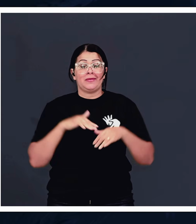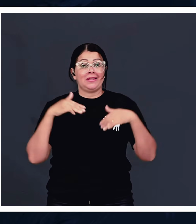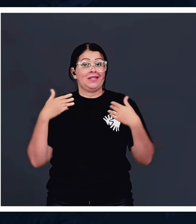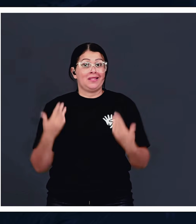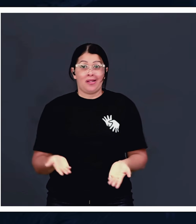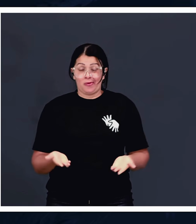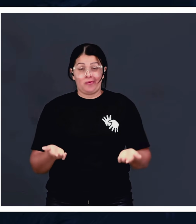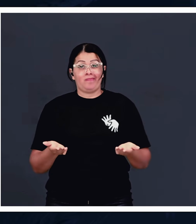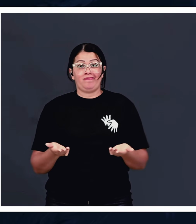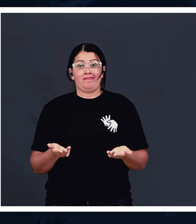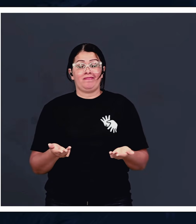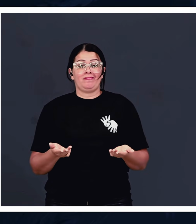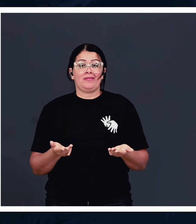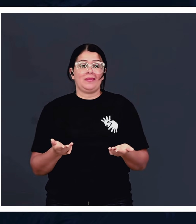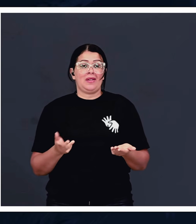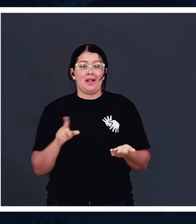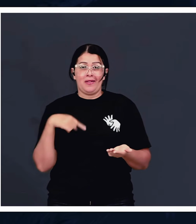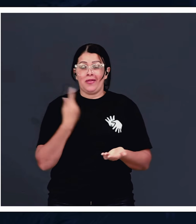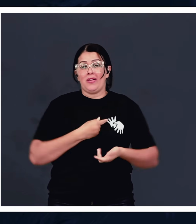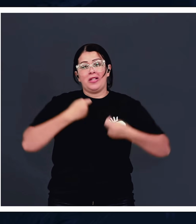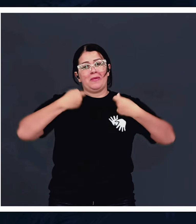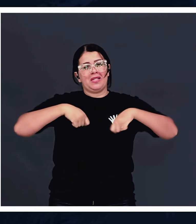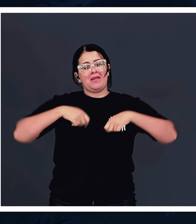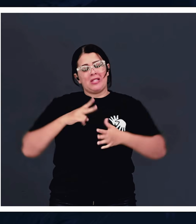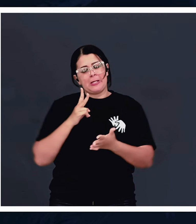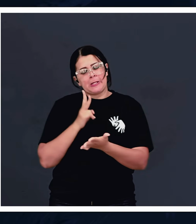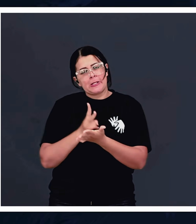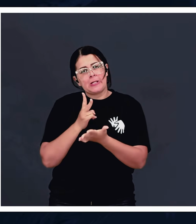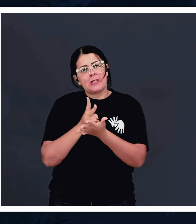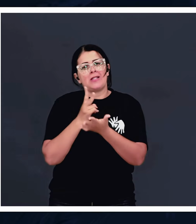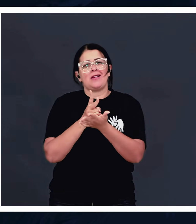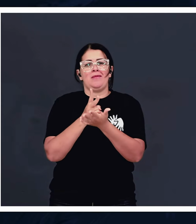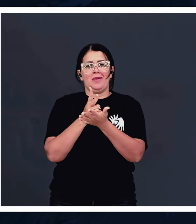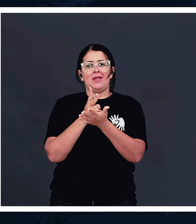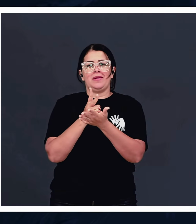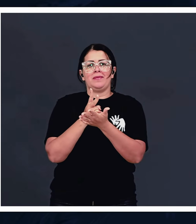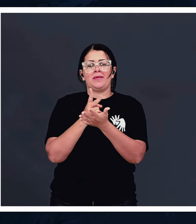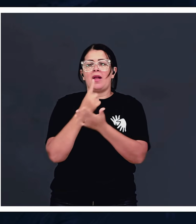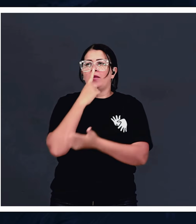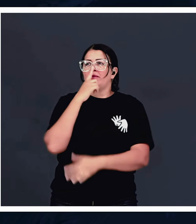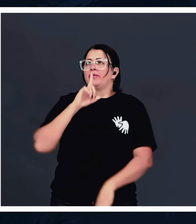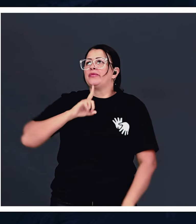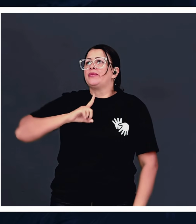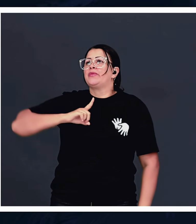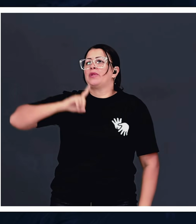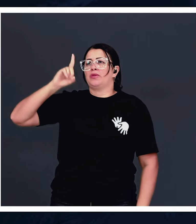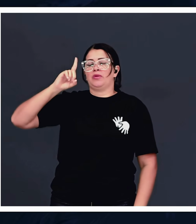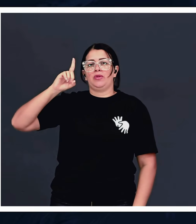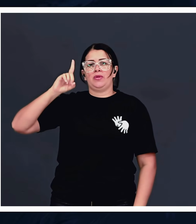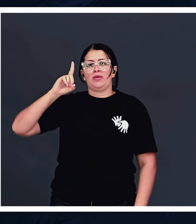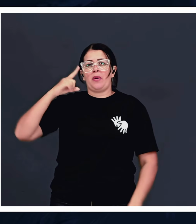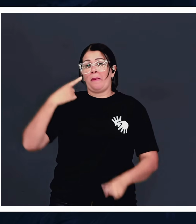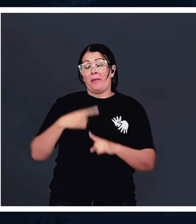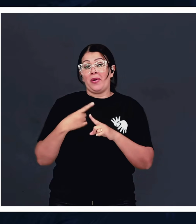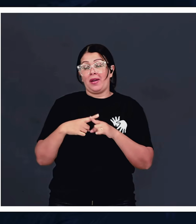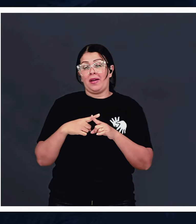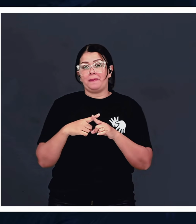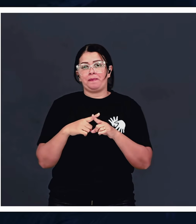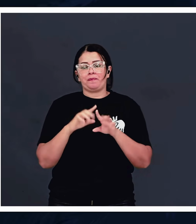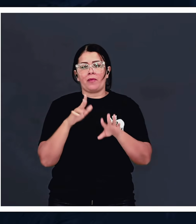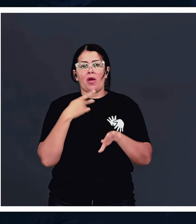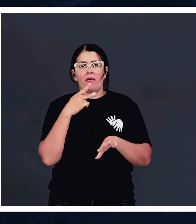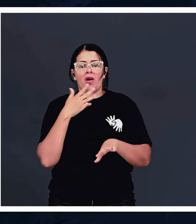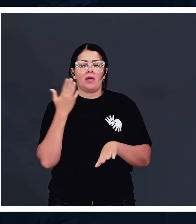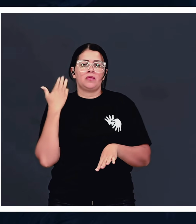não abramos concessões, não façamos concessões. Eu falei outro